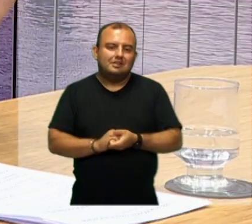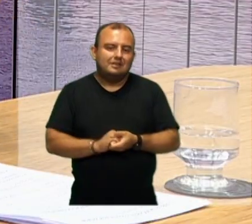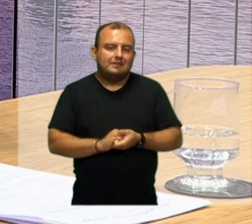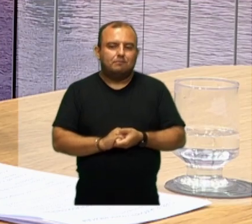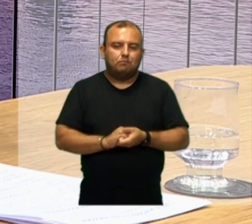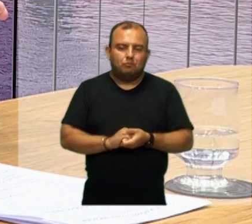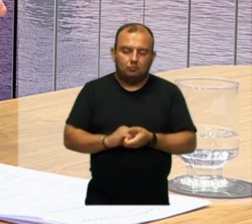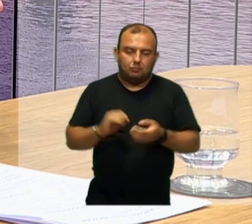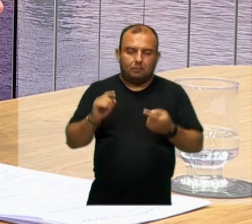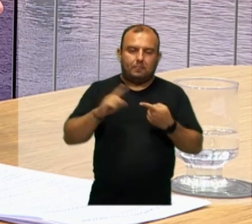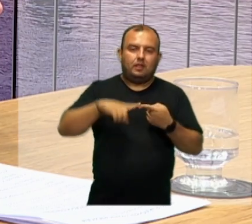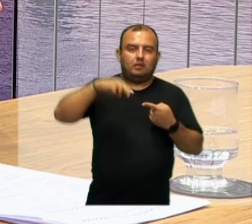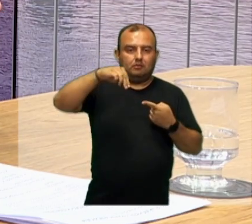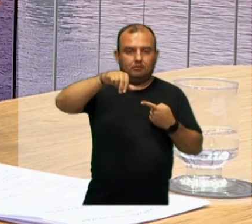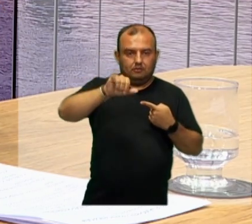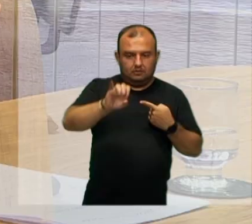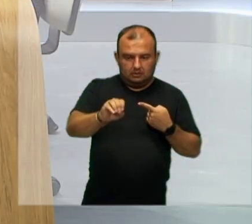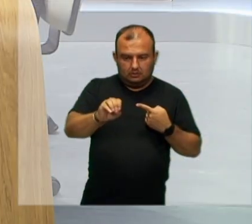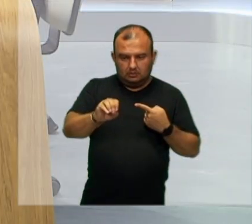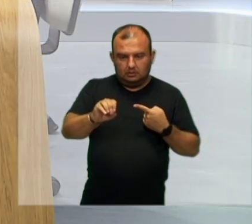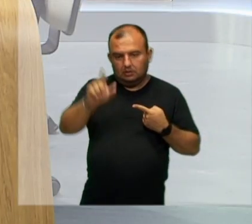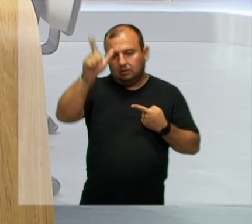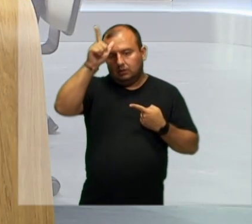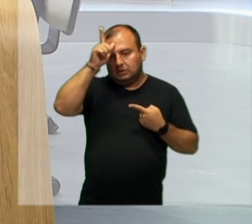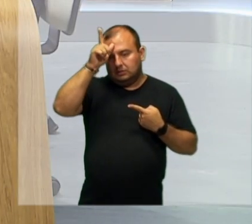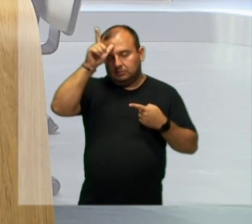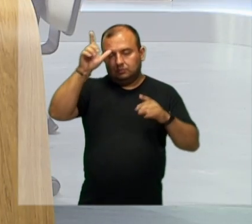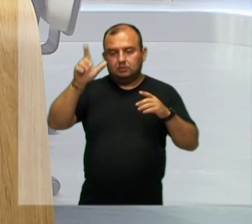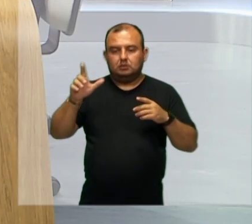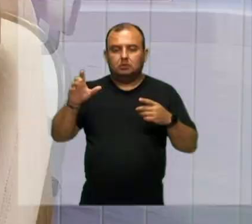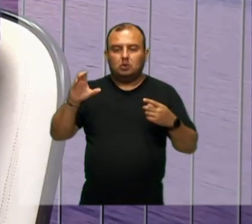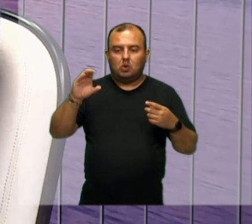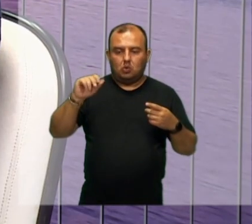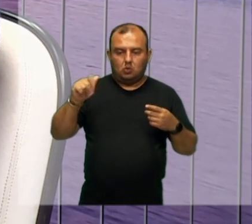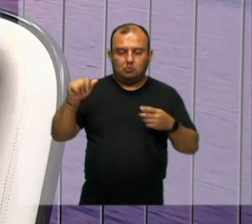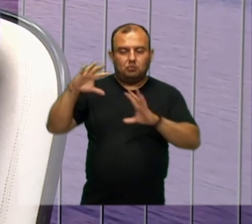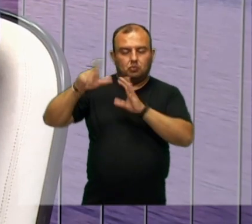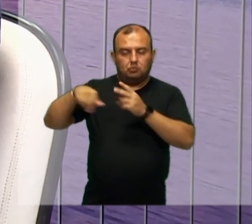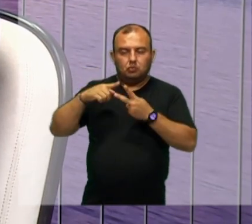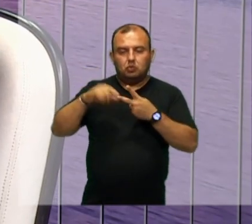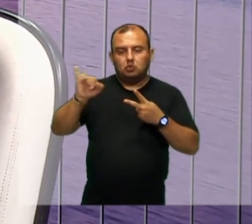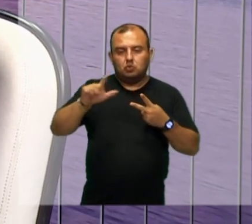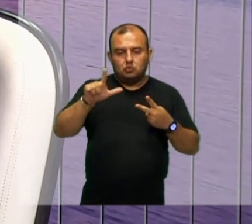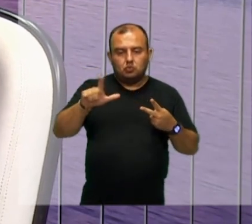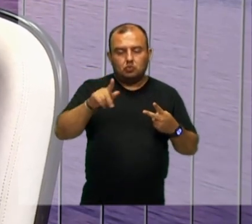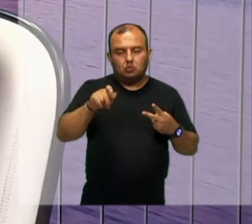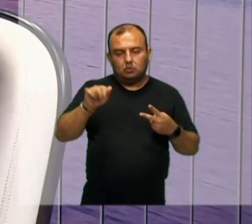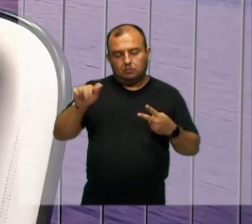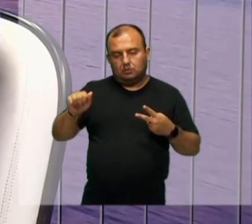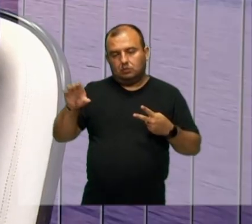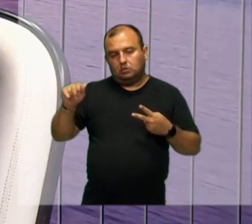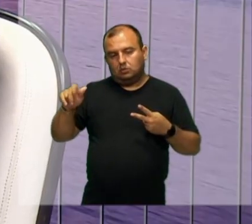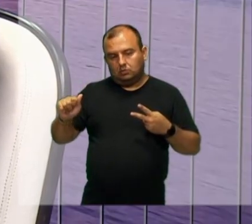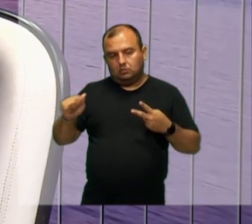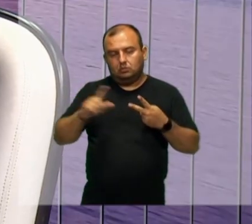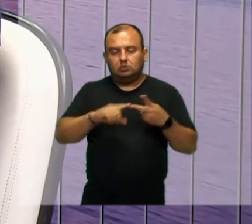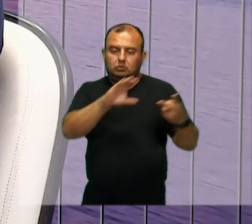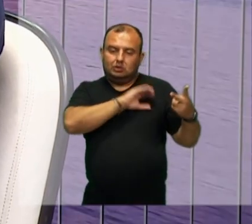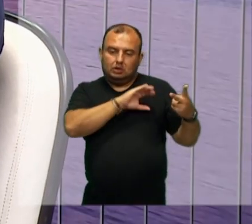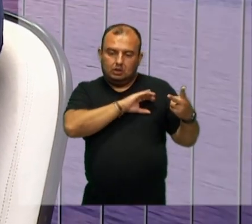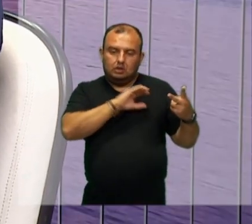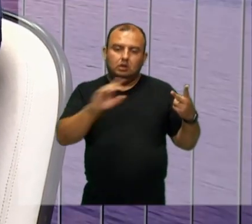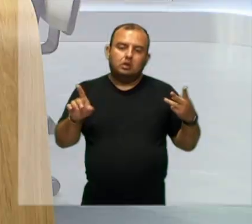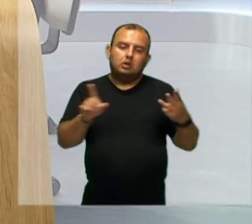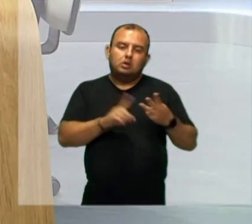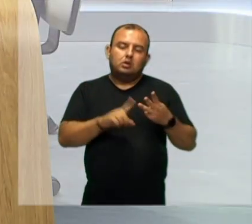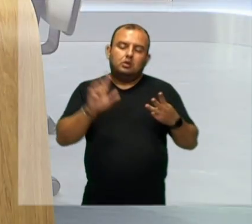lá, né? Maio... Alemanha, Copa do Mundo. Julho, Pan-Americana e Copa do Mundo em Montreal, no Canadá. E